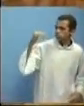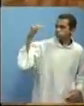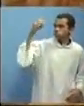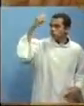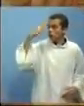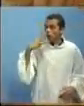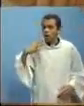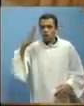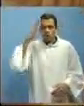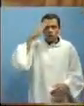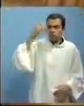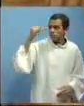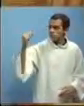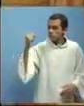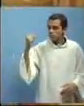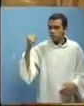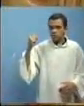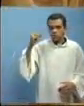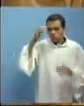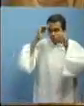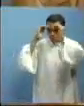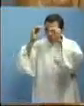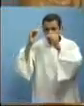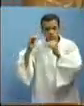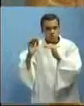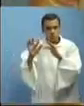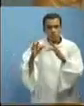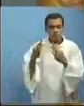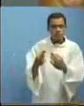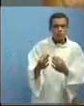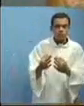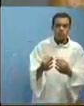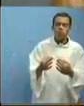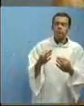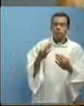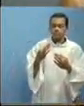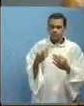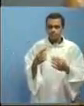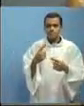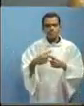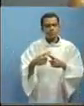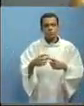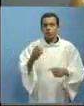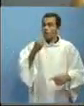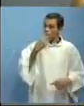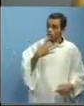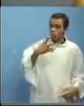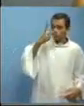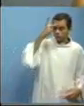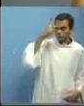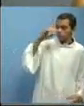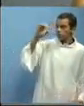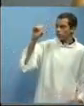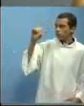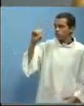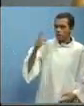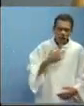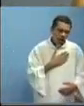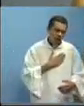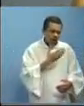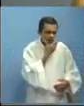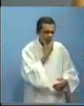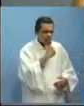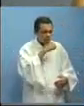Filhos, obedecei em tudo os vossos pais Pois isto agrada ao Senhor Ah, meu pai não deixou eu ir Obedeça